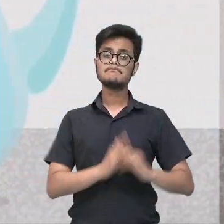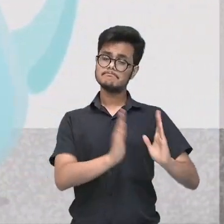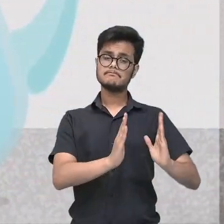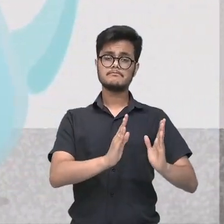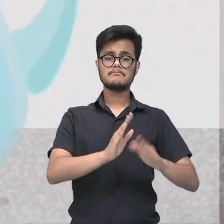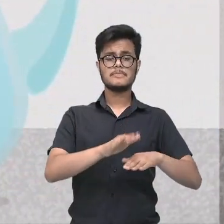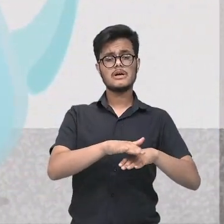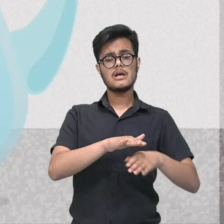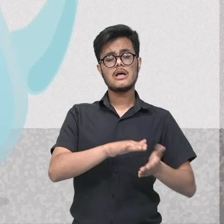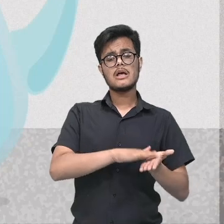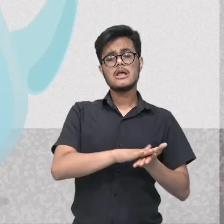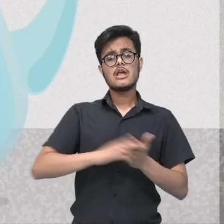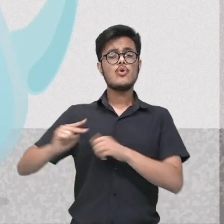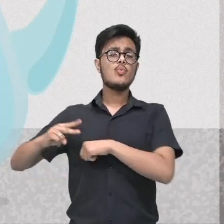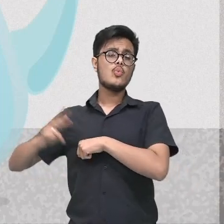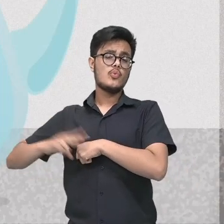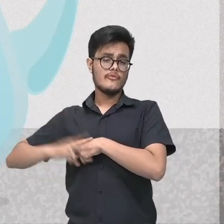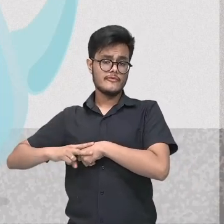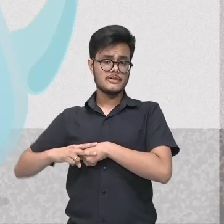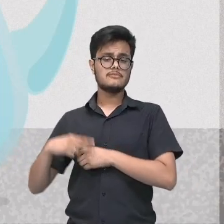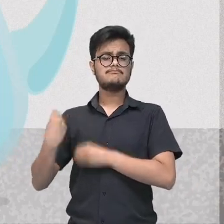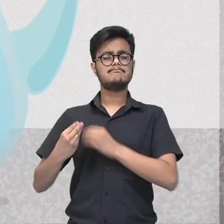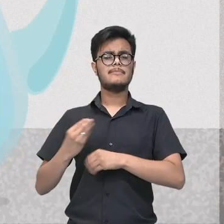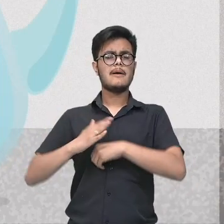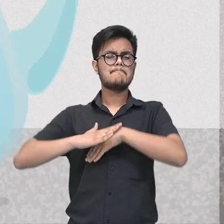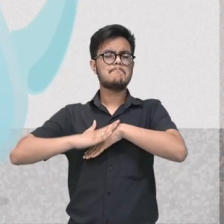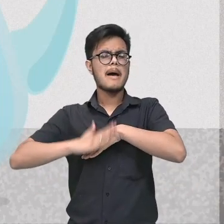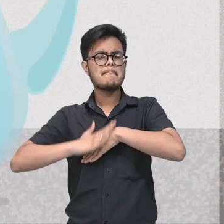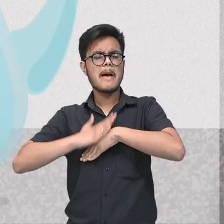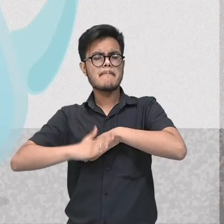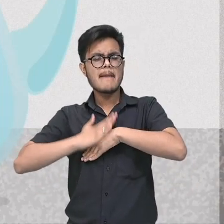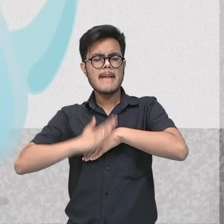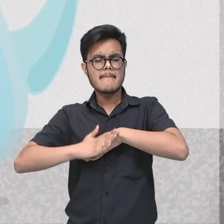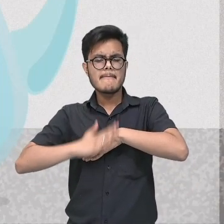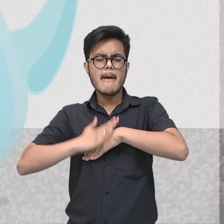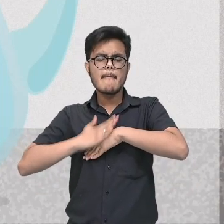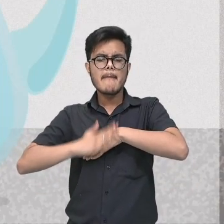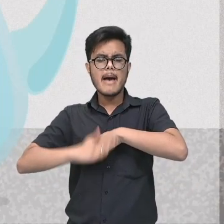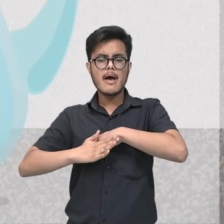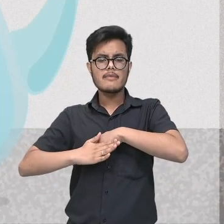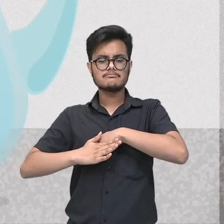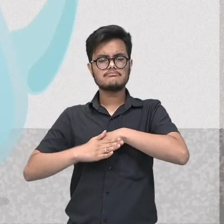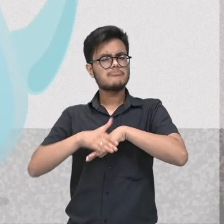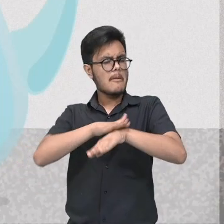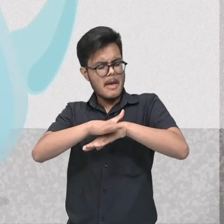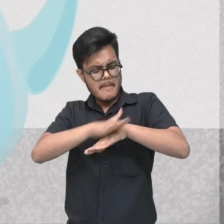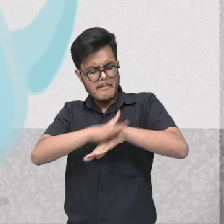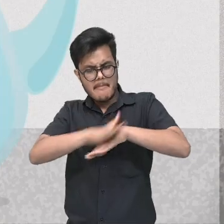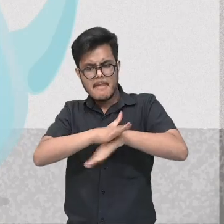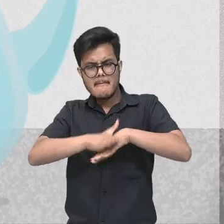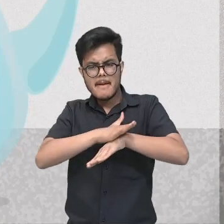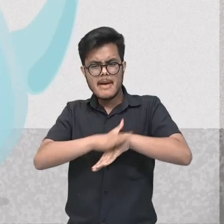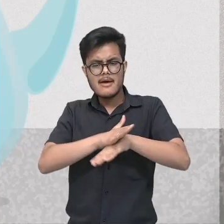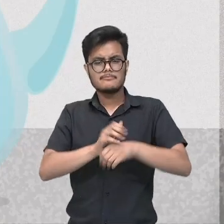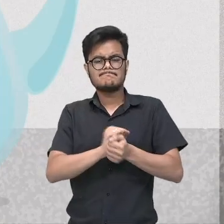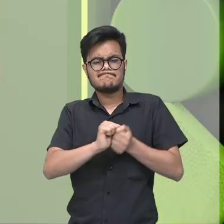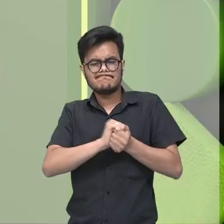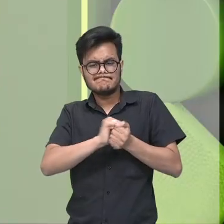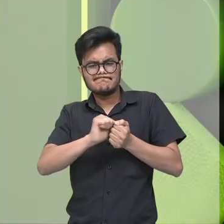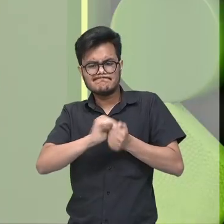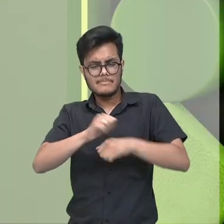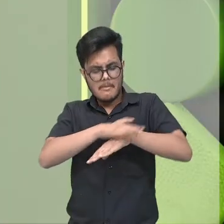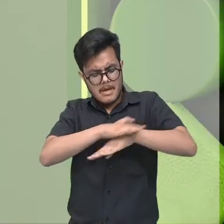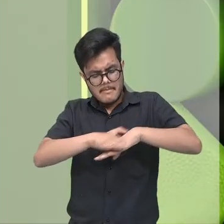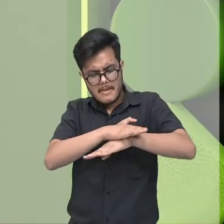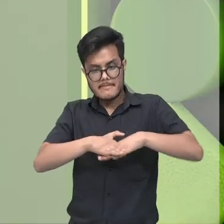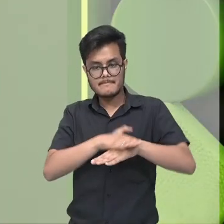lã e o vidro. Aí o que eu vou fazer? Eu vou atritar ou esfregar. E no final, eu tenho que